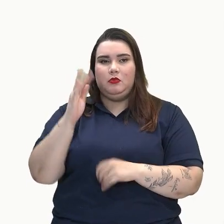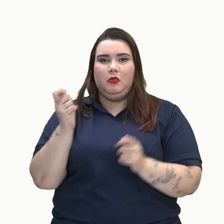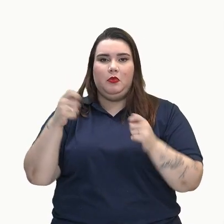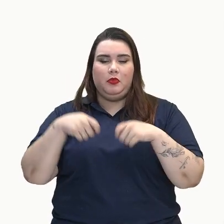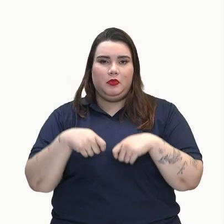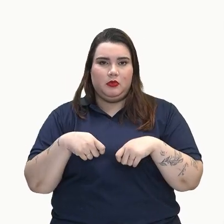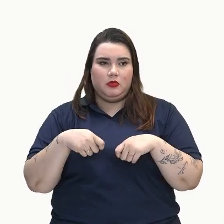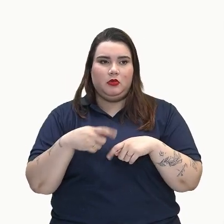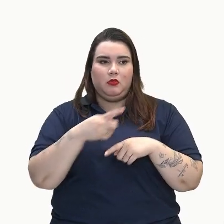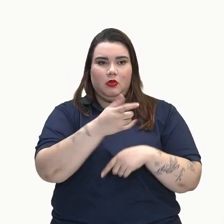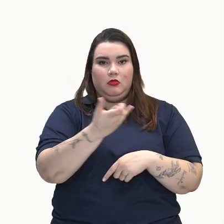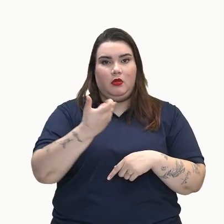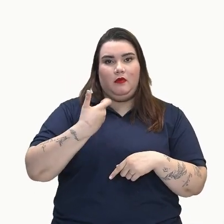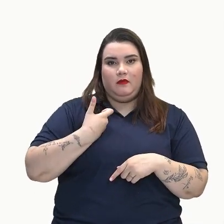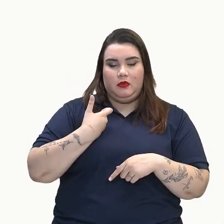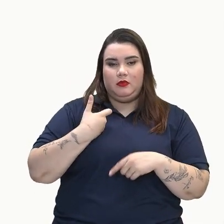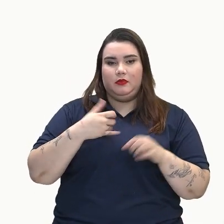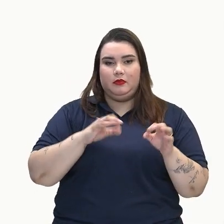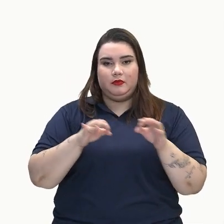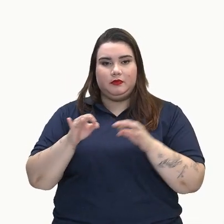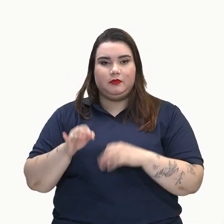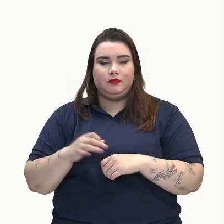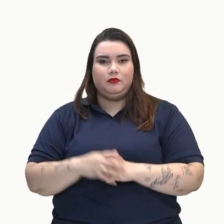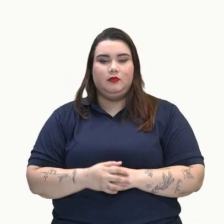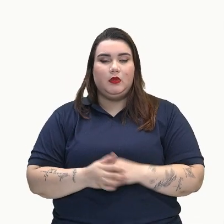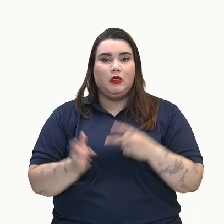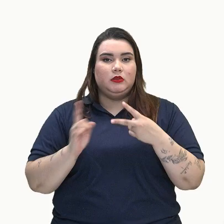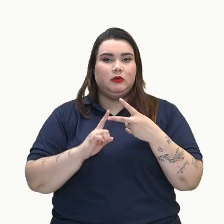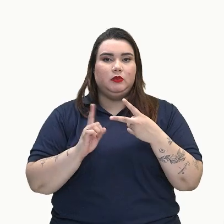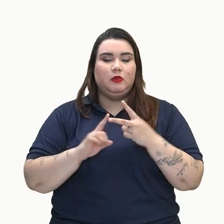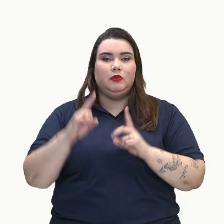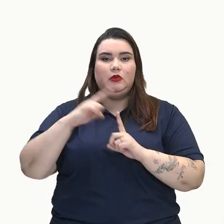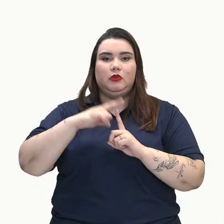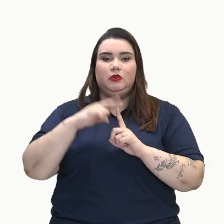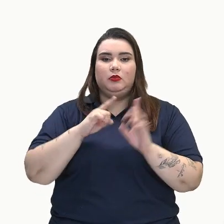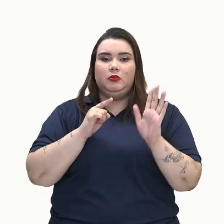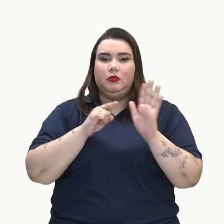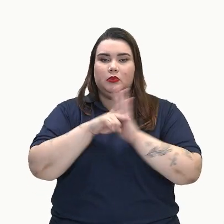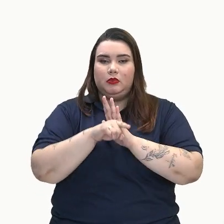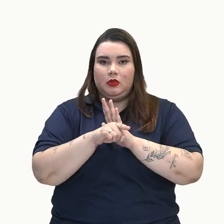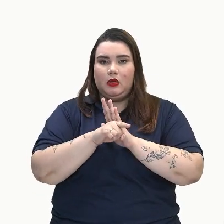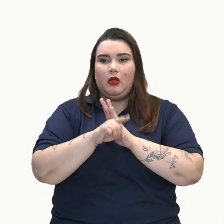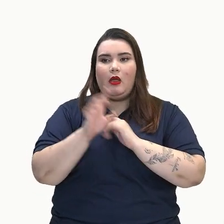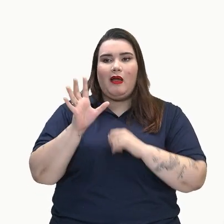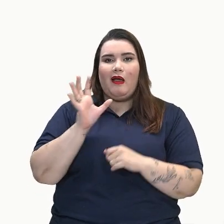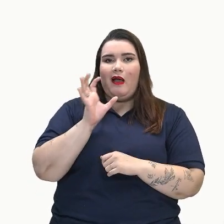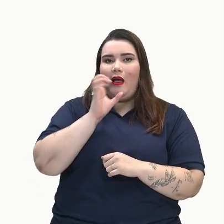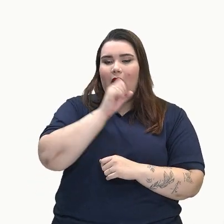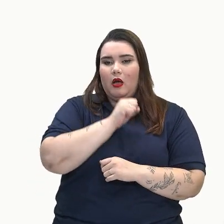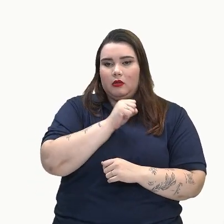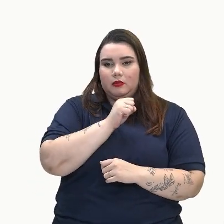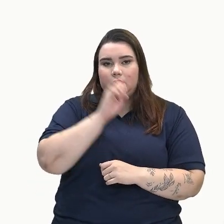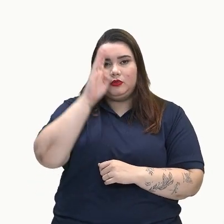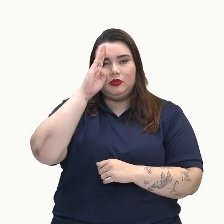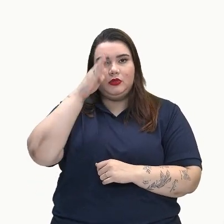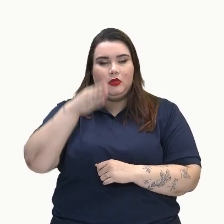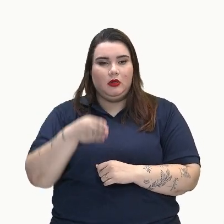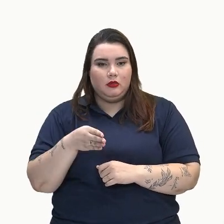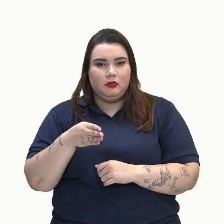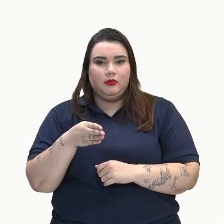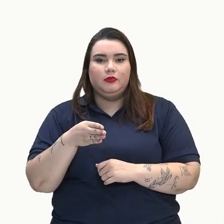meu entrevistado se sente. Já as perguntas fechadas, elas são bem mais direcionadas,